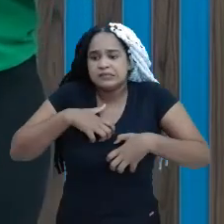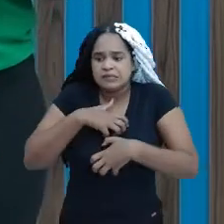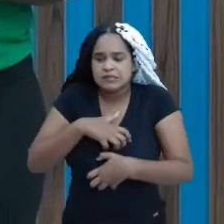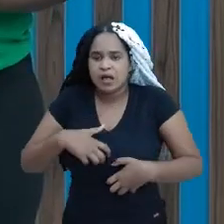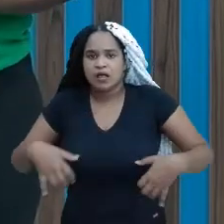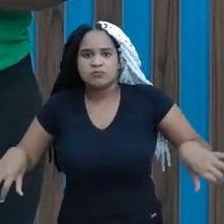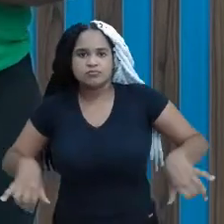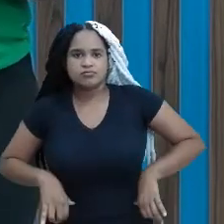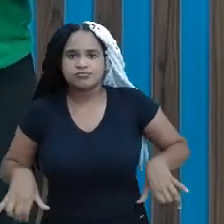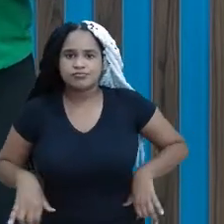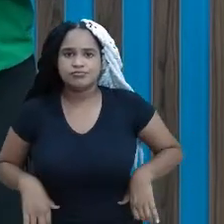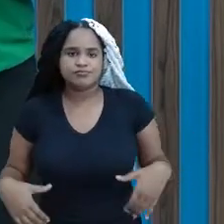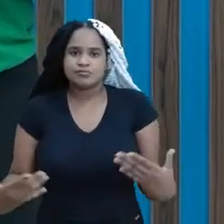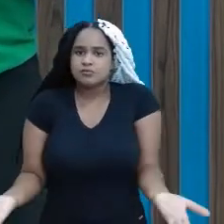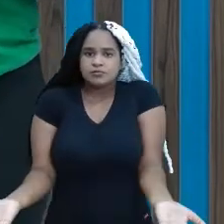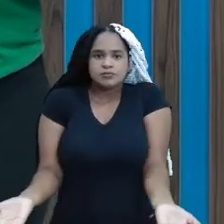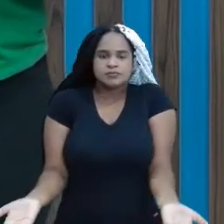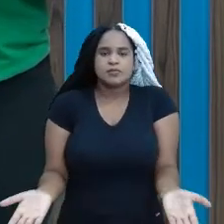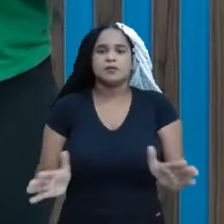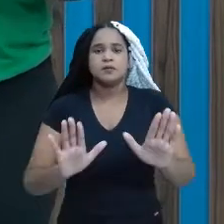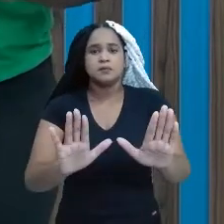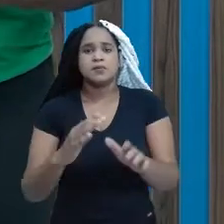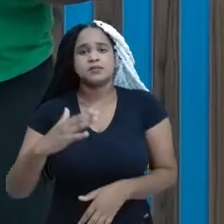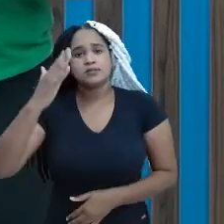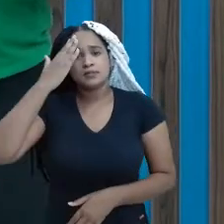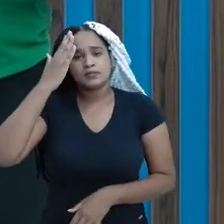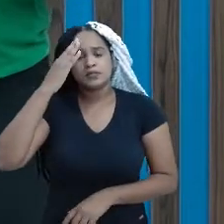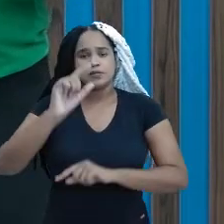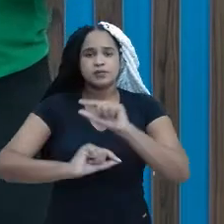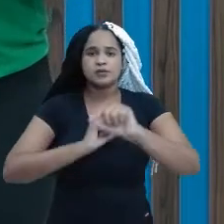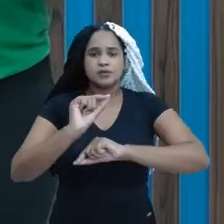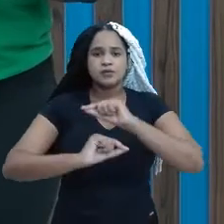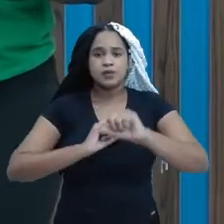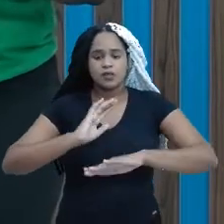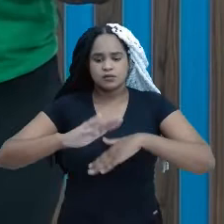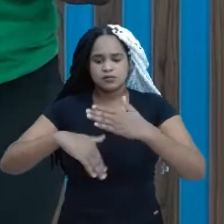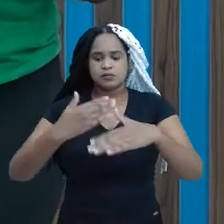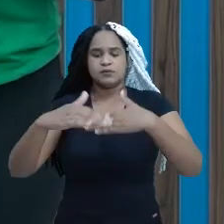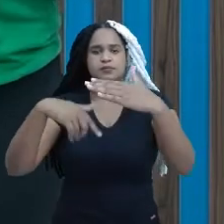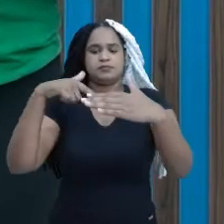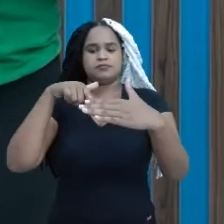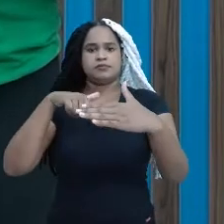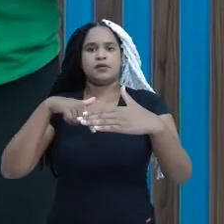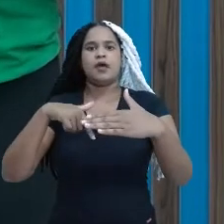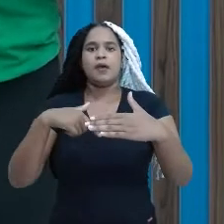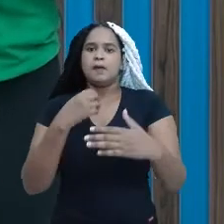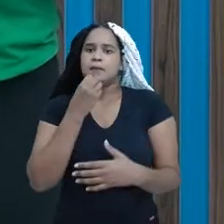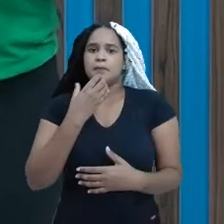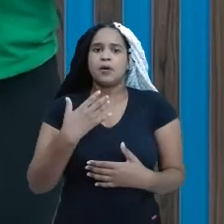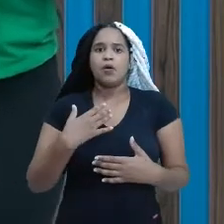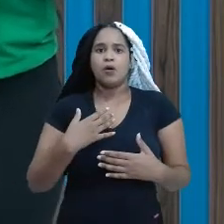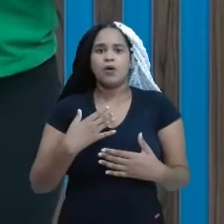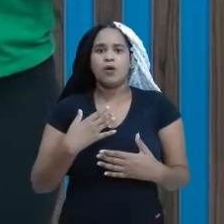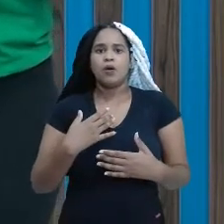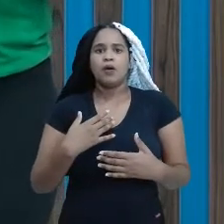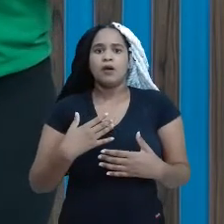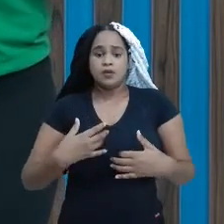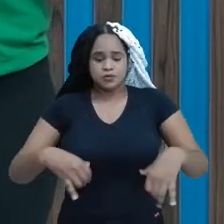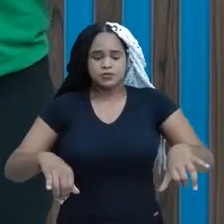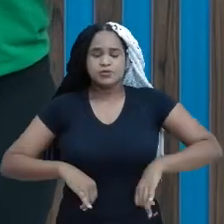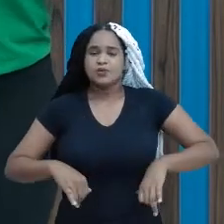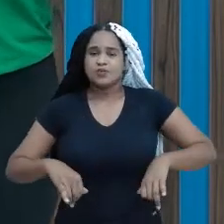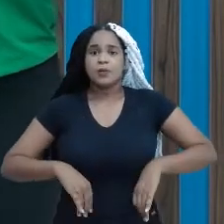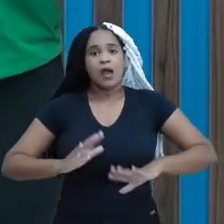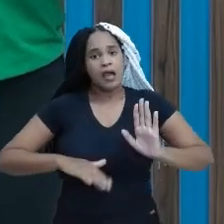esse sofrimento, mas entendemos que esse crescimento vai trazer um crescimento para ela. Esse sofrimento